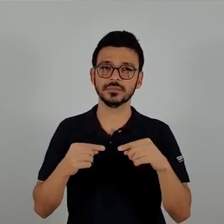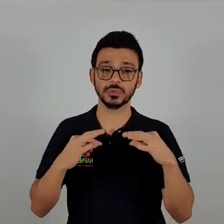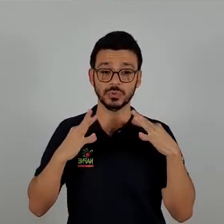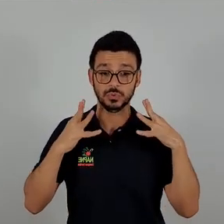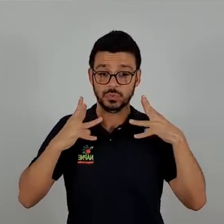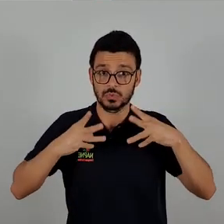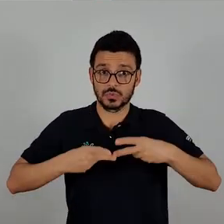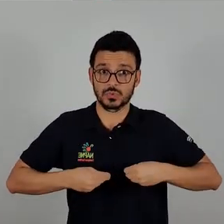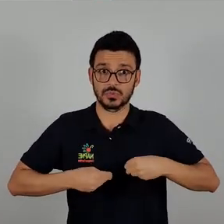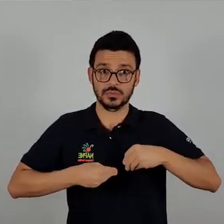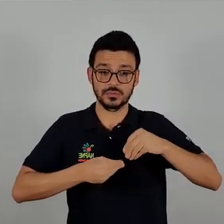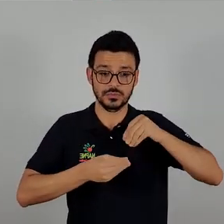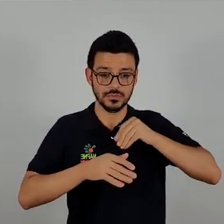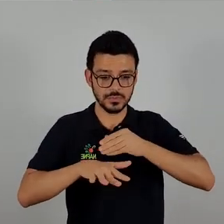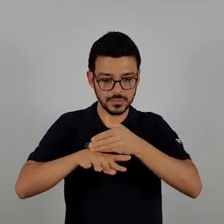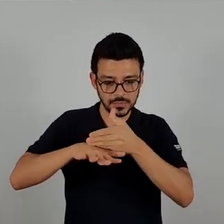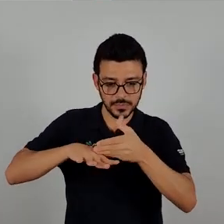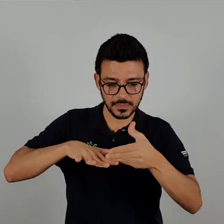regidos pelo fígado.